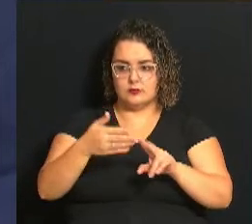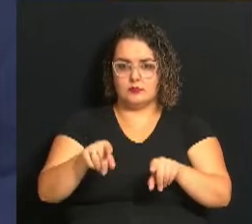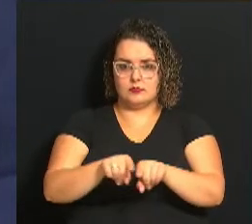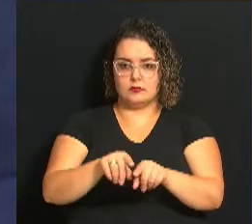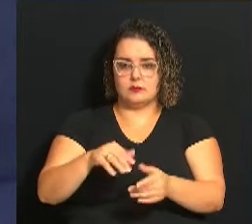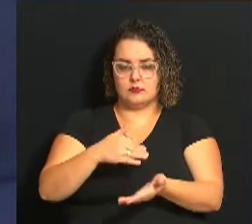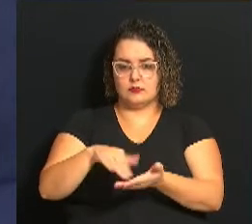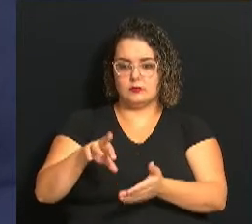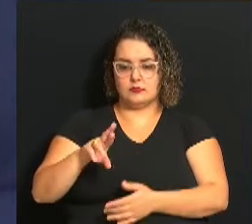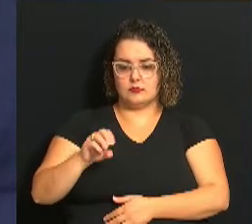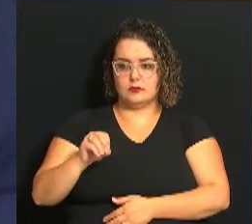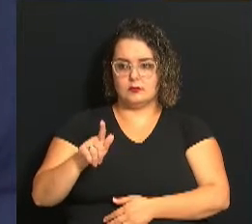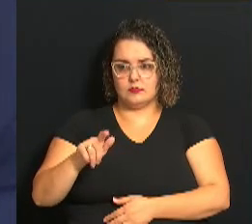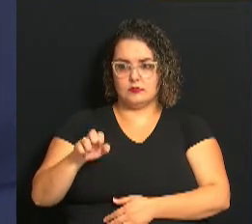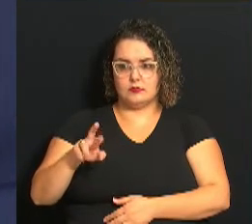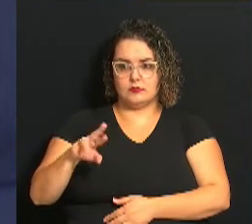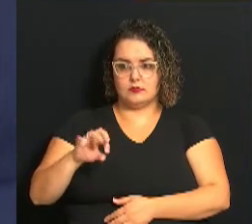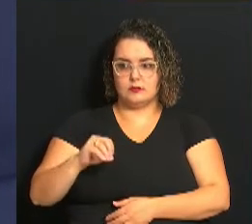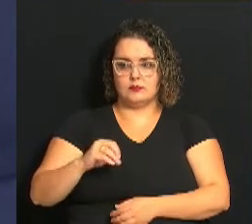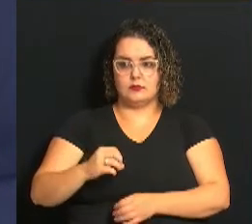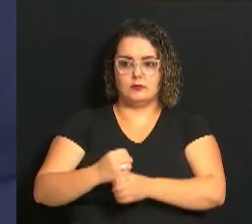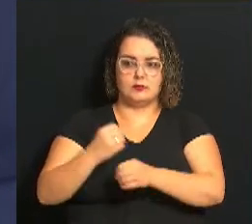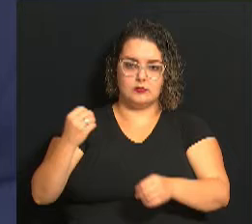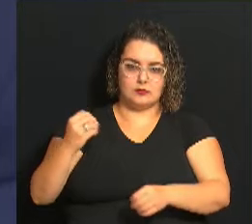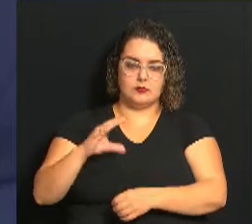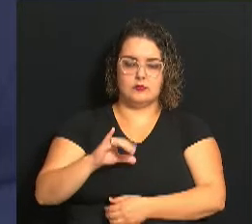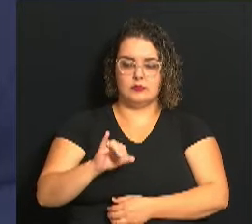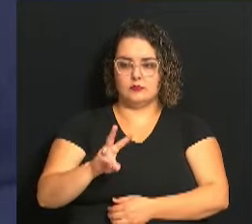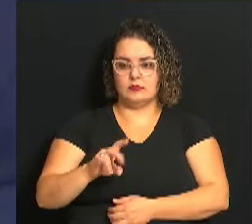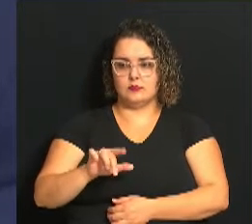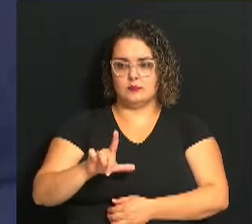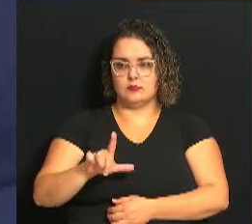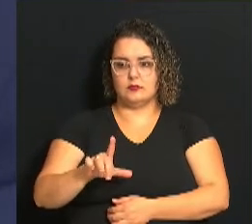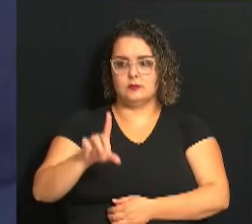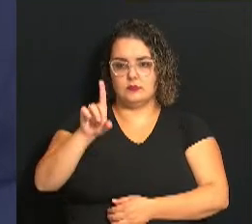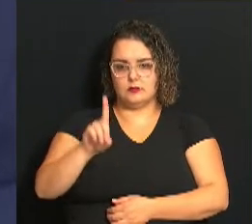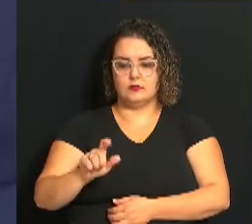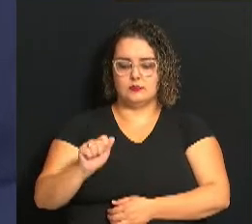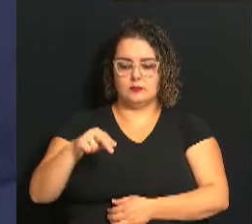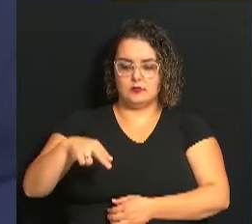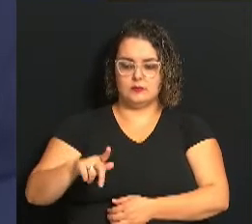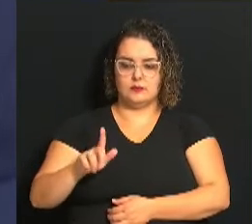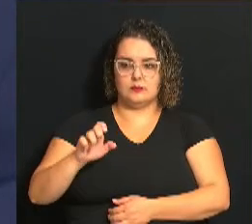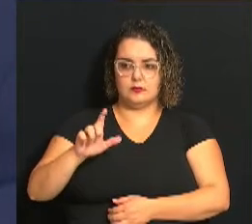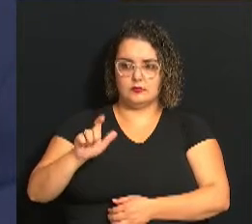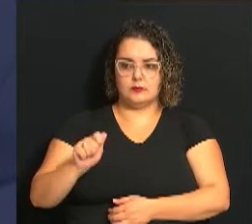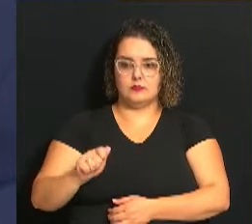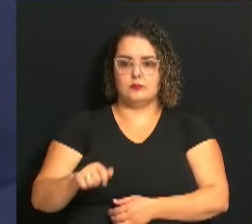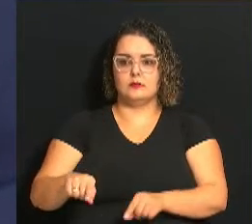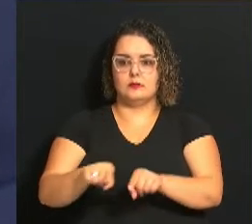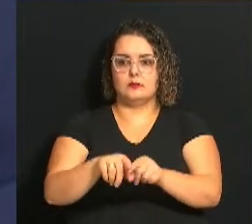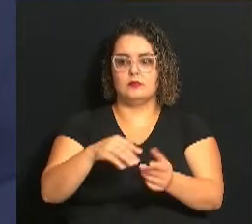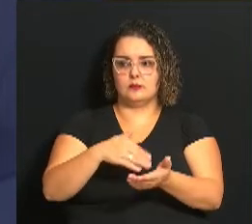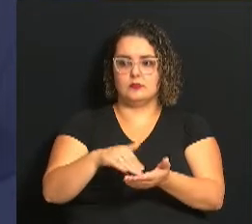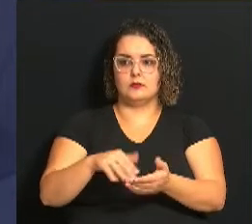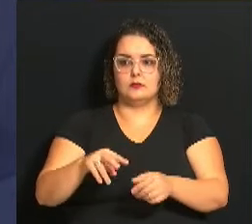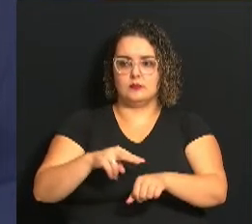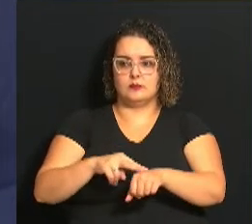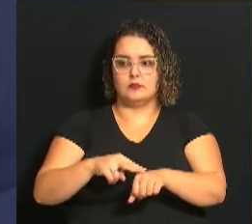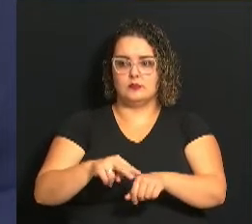do Verde, o engenheiro, né, engenheiro civil, a diretora Ângela, também da Secretaria do Verde, a